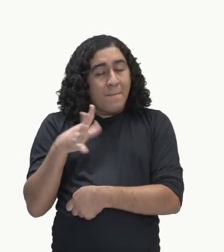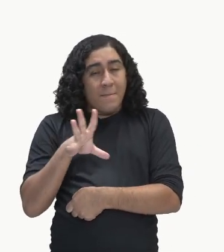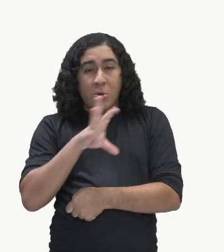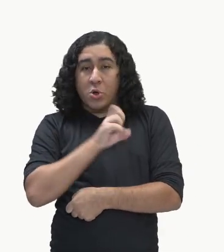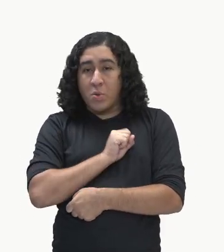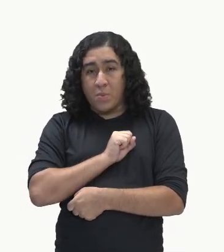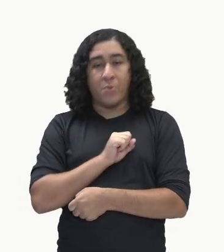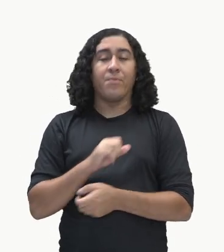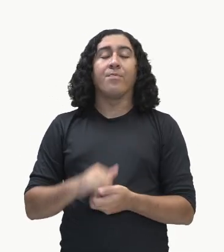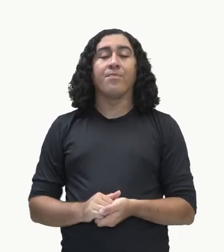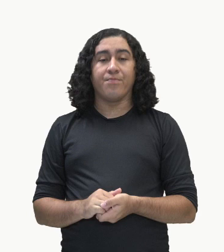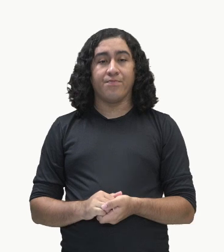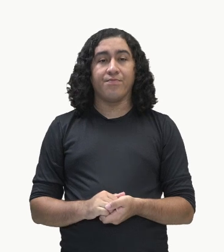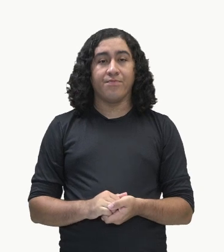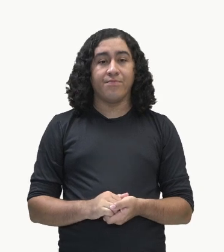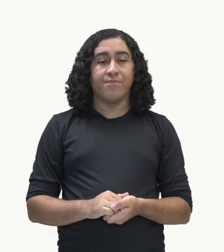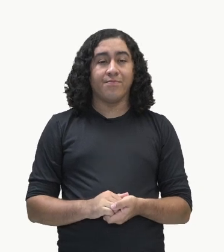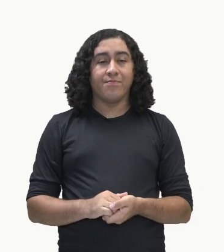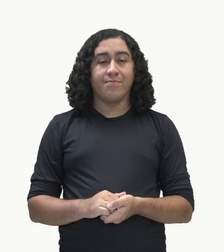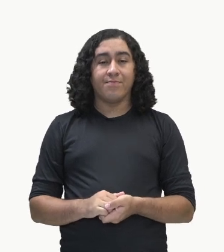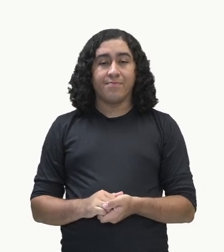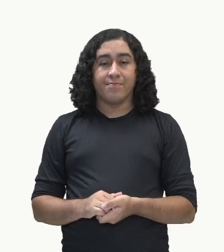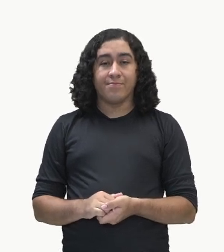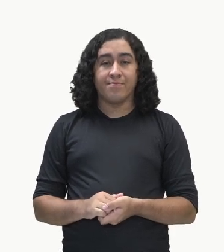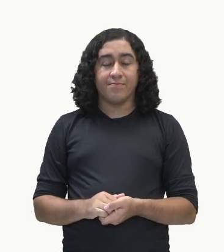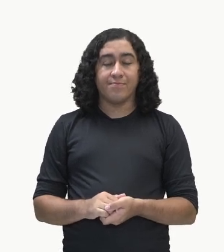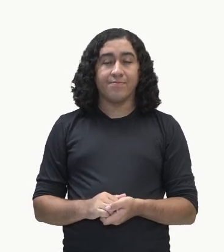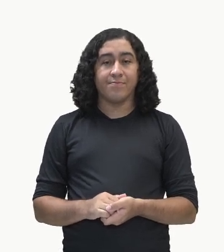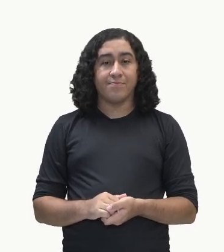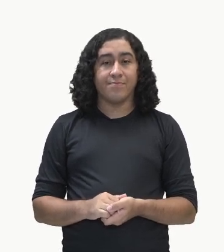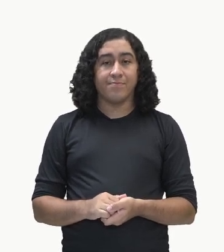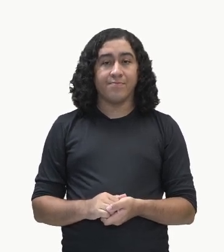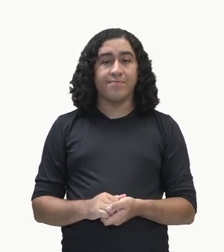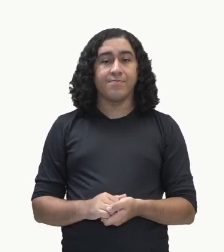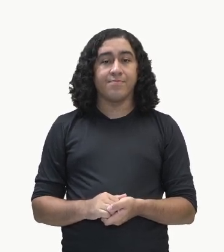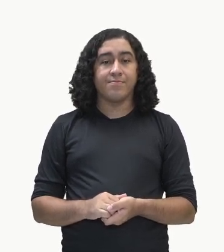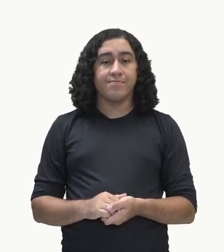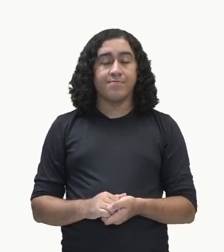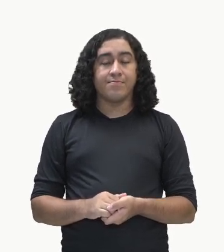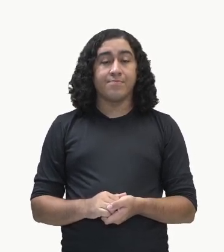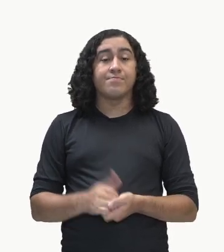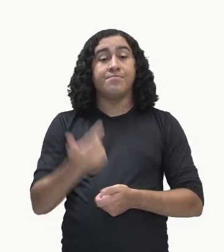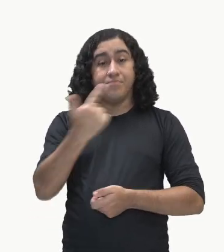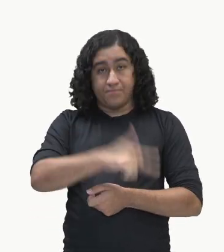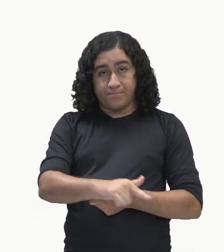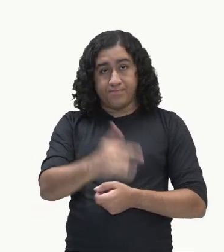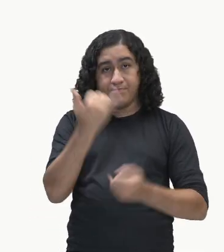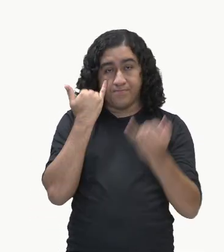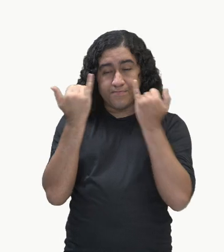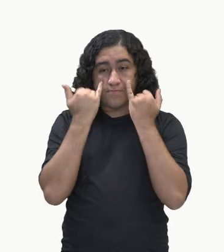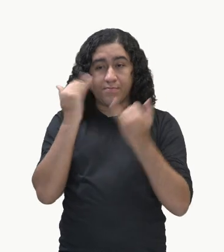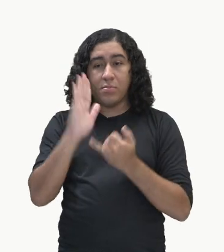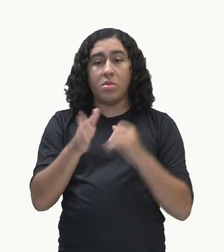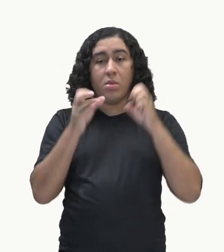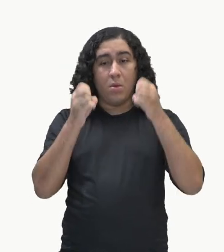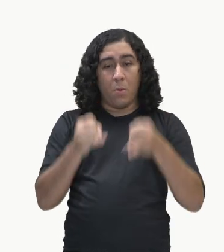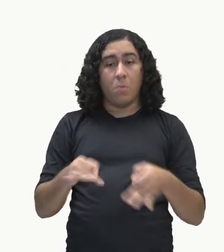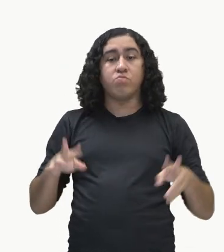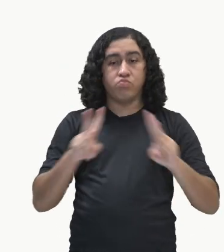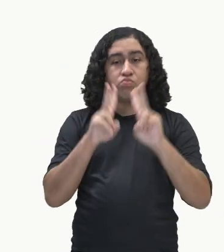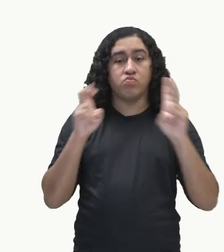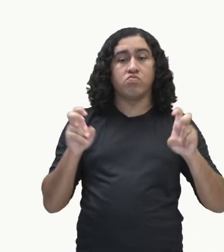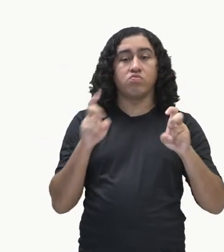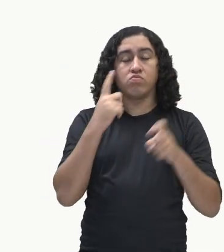livro em cima da mesa? It's my favorite. É o meu favorito. Aqui eu reitero aquela informação que eu acabei de falar para vocês, tá? Olha